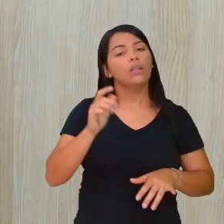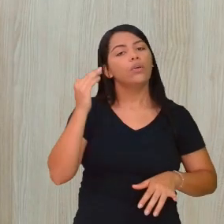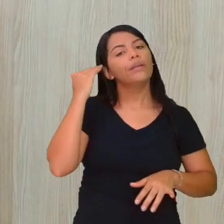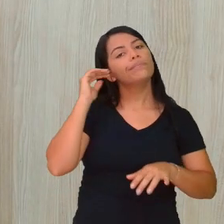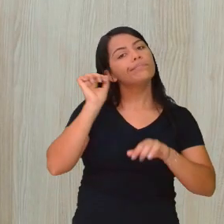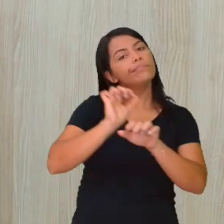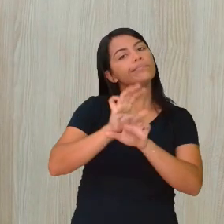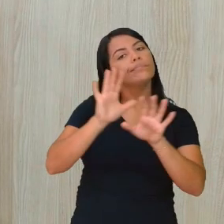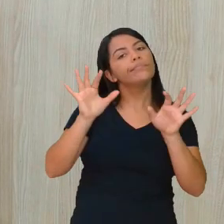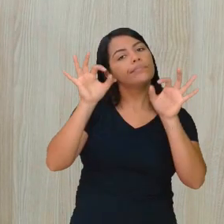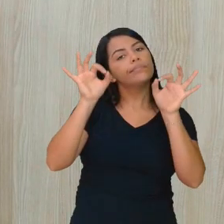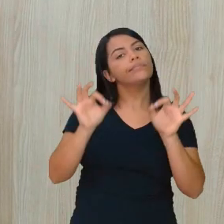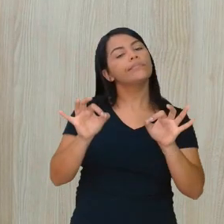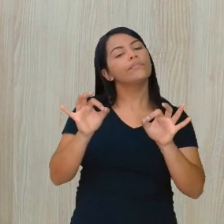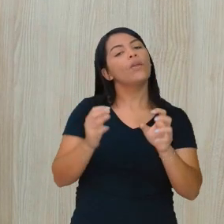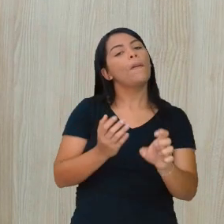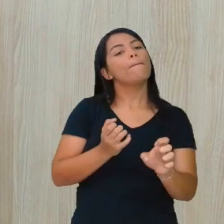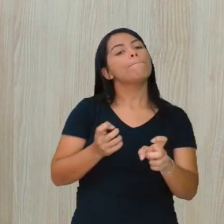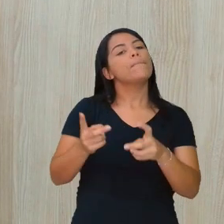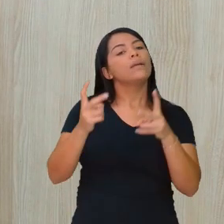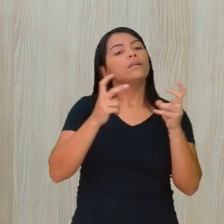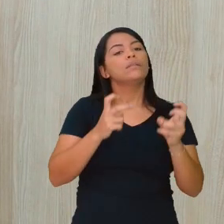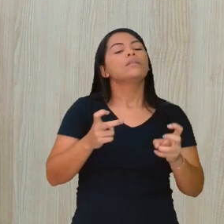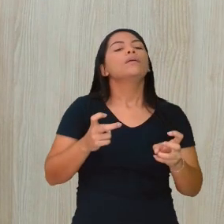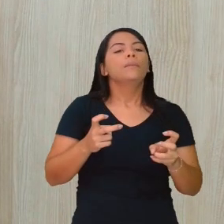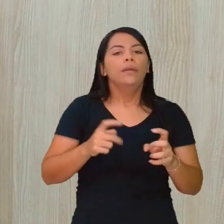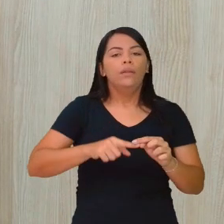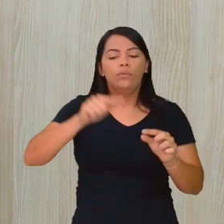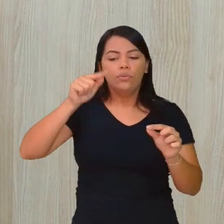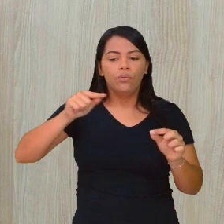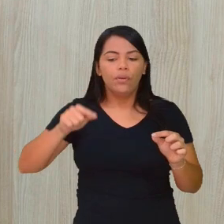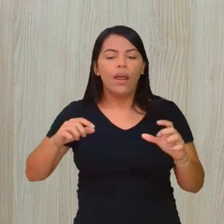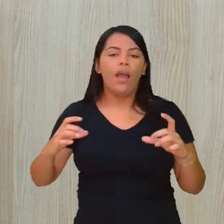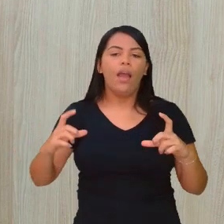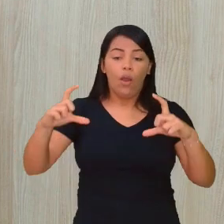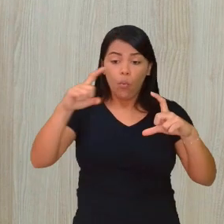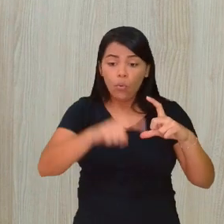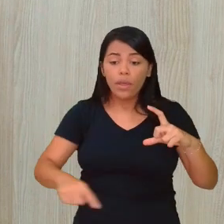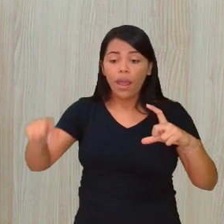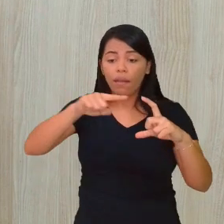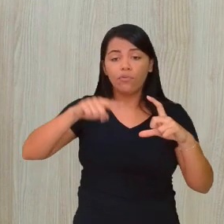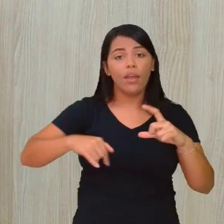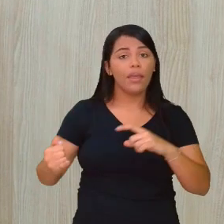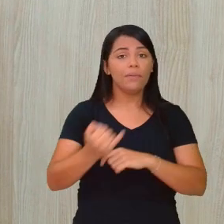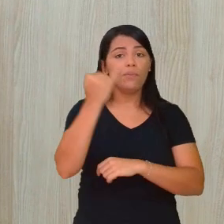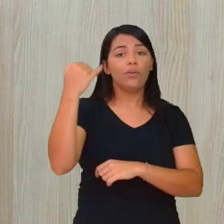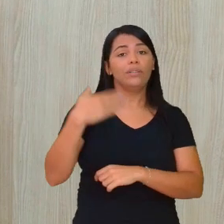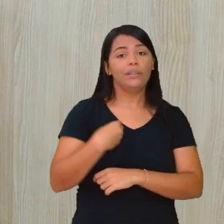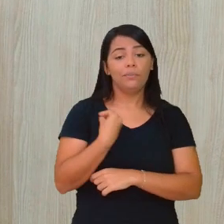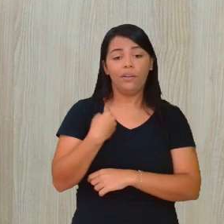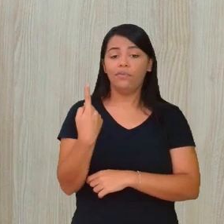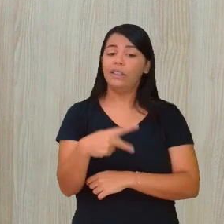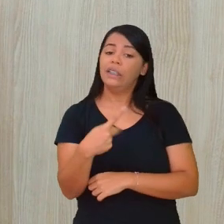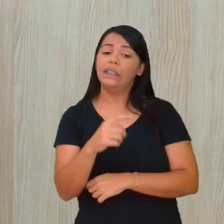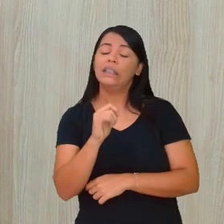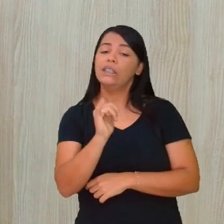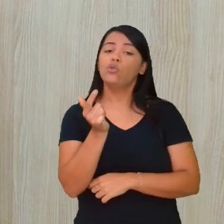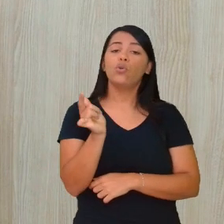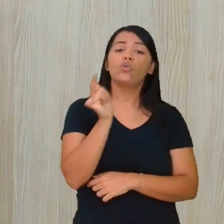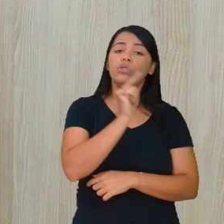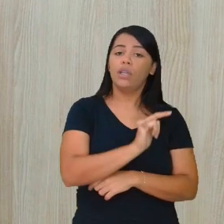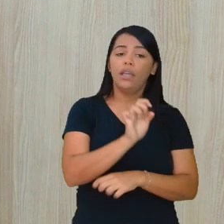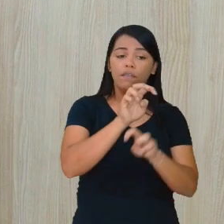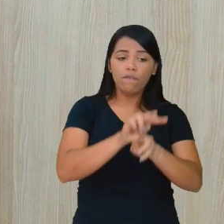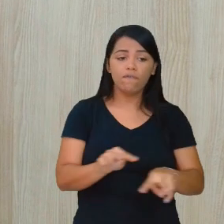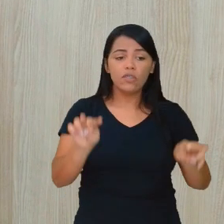o grau de importância que o gráfico tem, né, para a vida deles. E aí, para resolver uma questão ficou mais fácil ainda se você consegue visualizar,